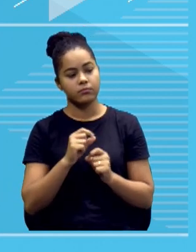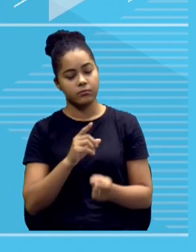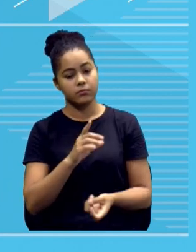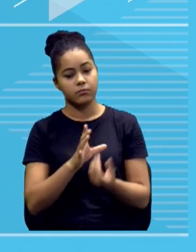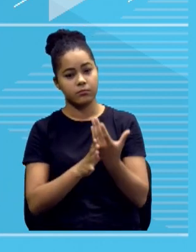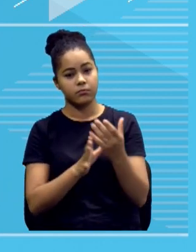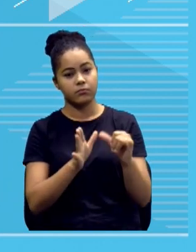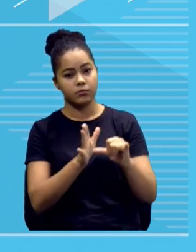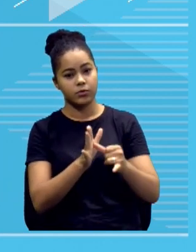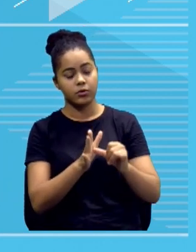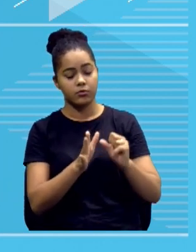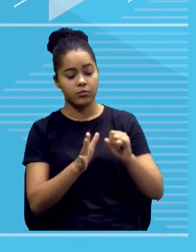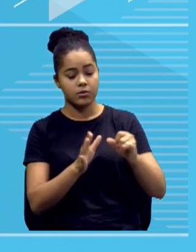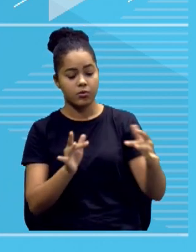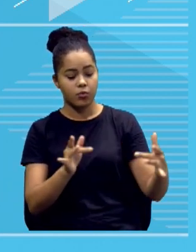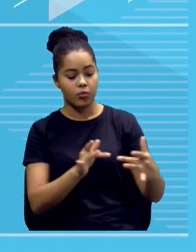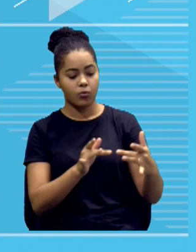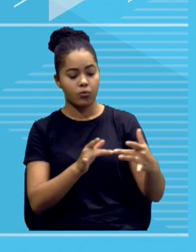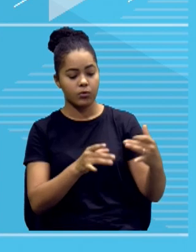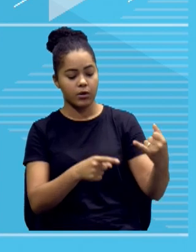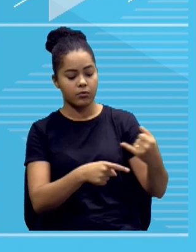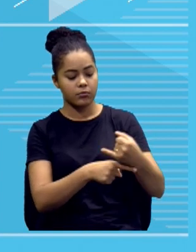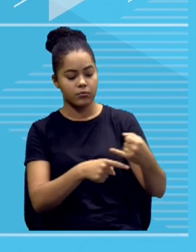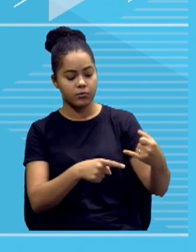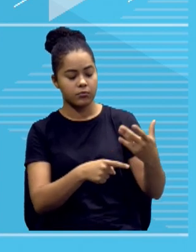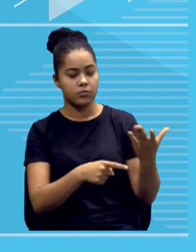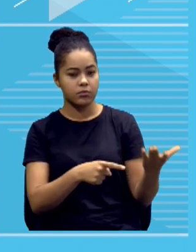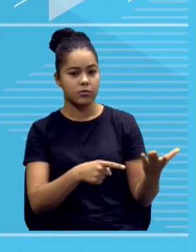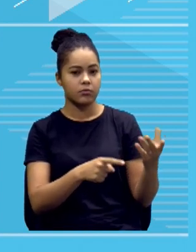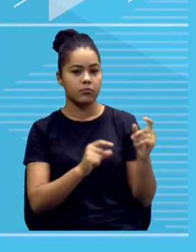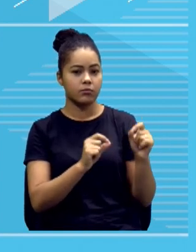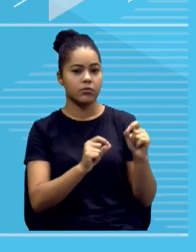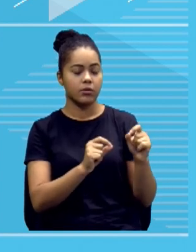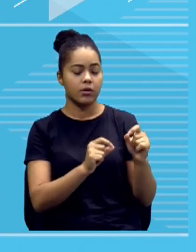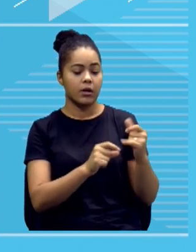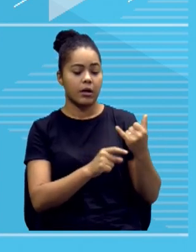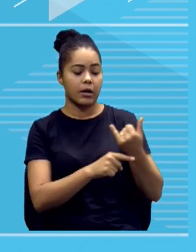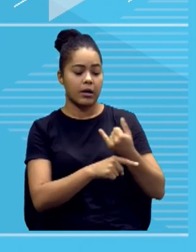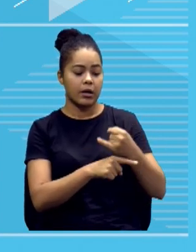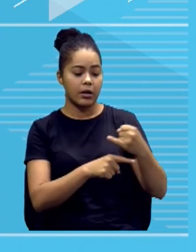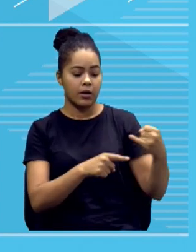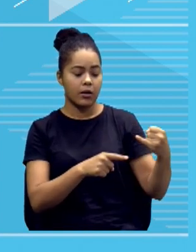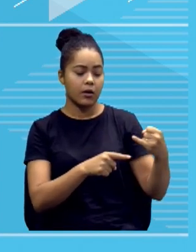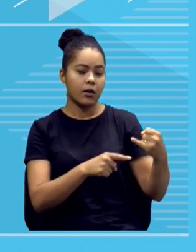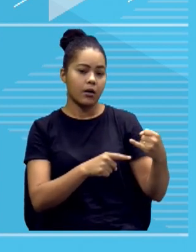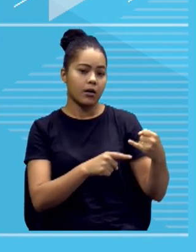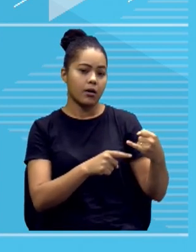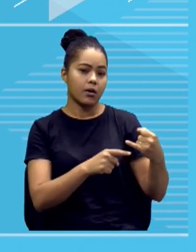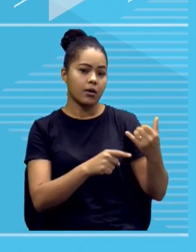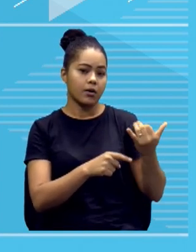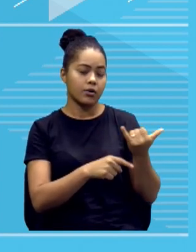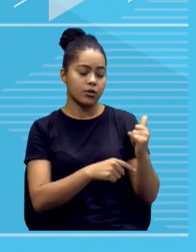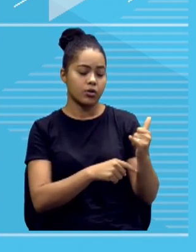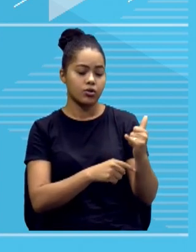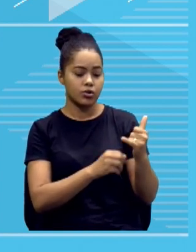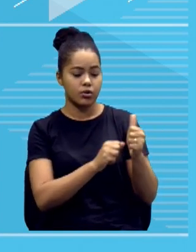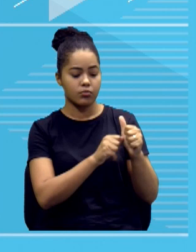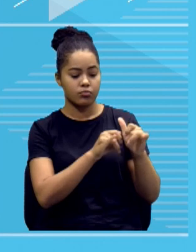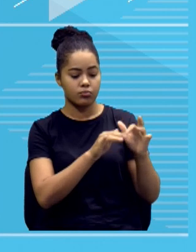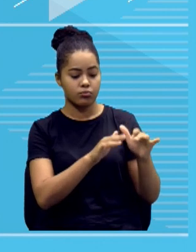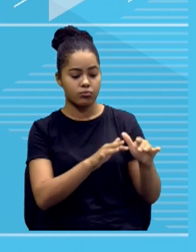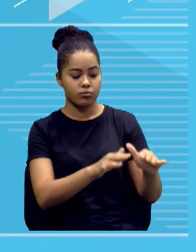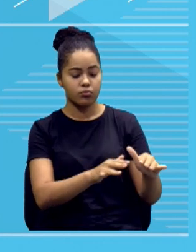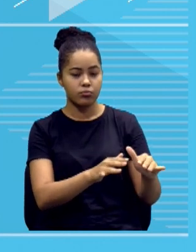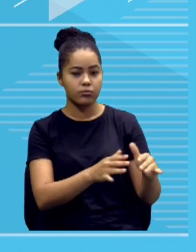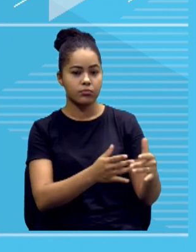ser ligado em um circuito, parte da energia gerada é dissipada em forma de calor, em decorrência da formação de uma corrente elétrica